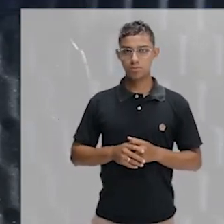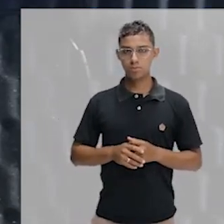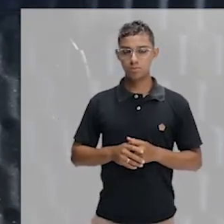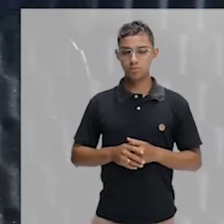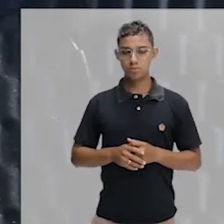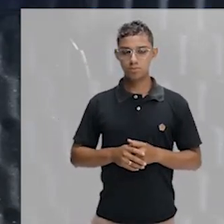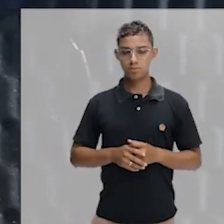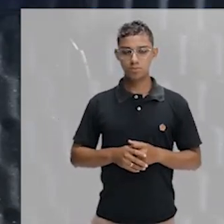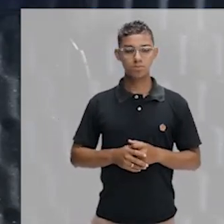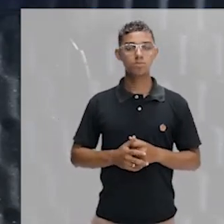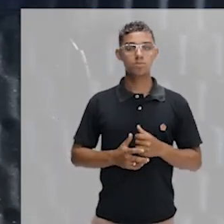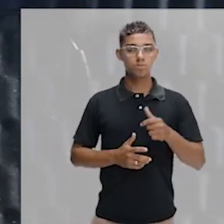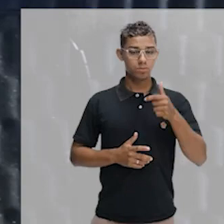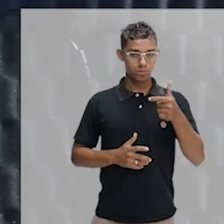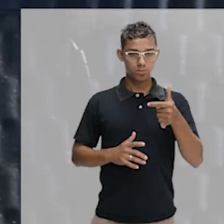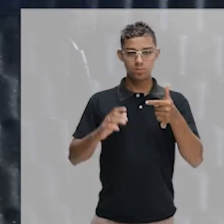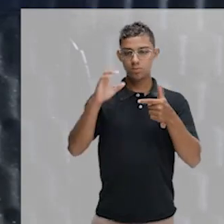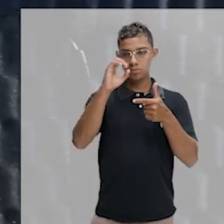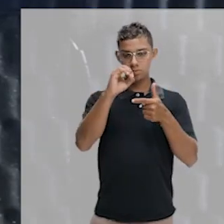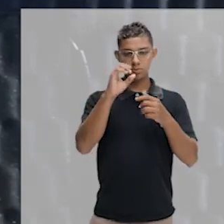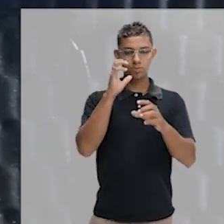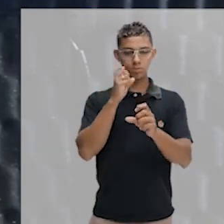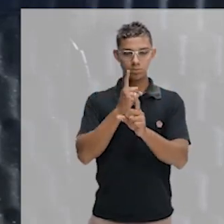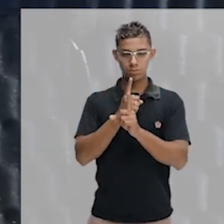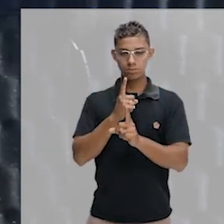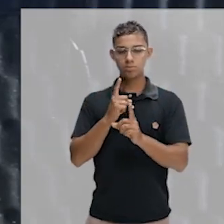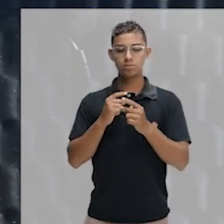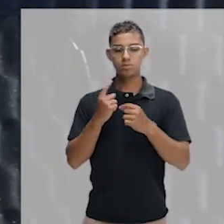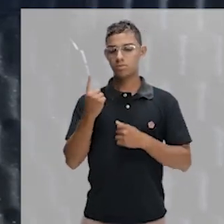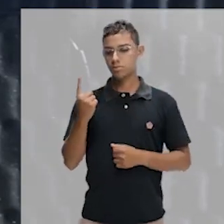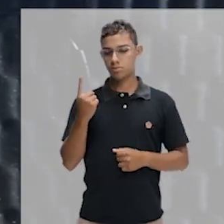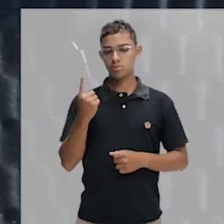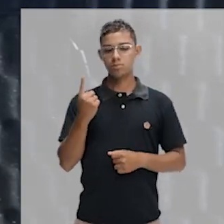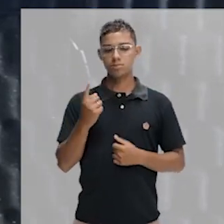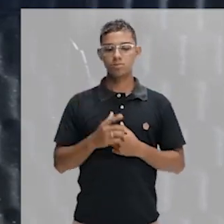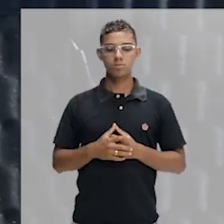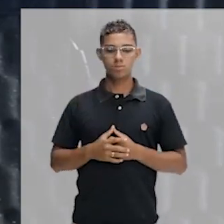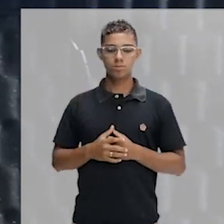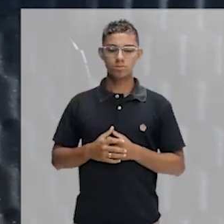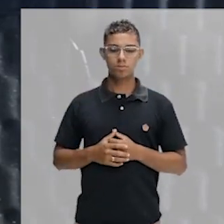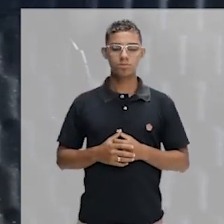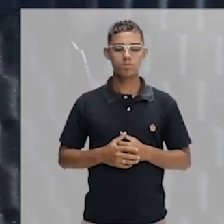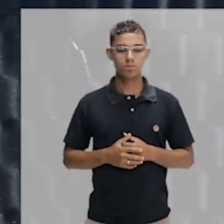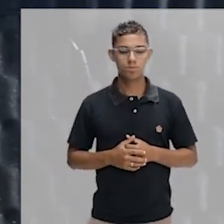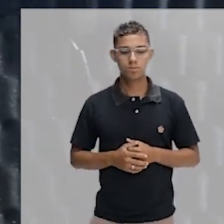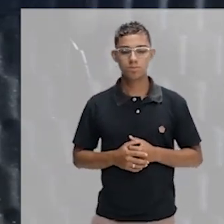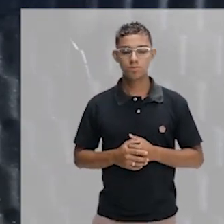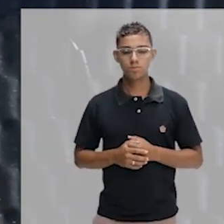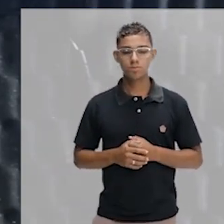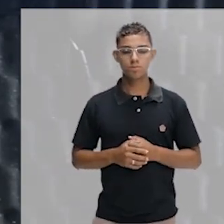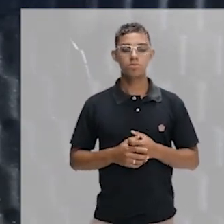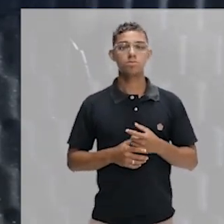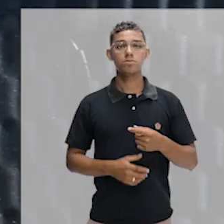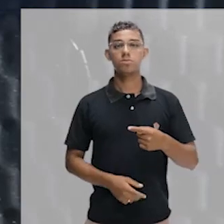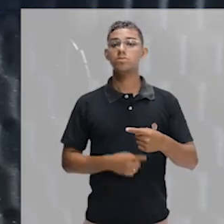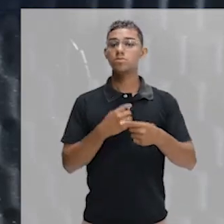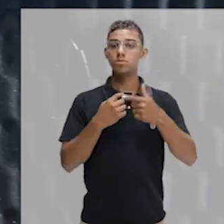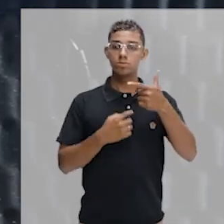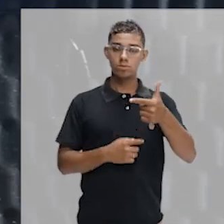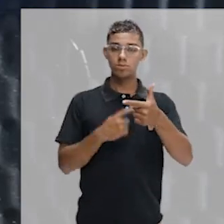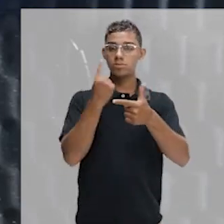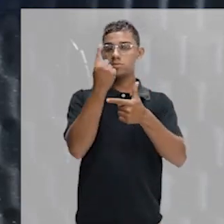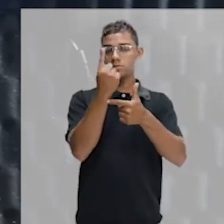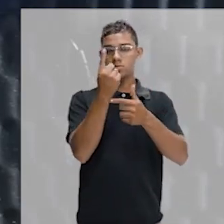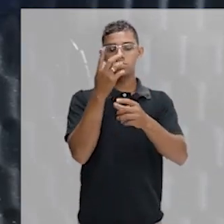número elevado a zero tem como resposta 1 então 1 2 elevado a zero um depois eu vou fazer o 2 elevado a 1